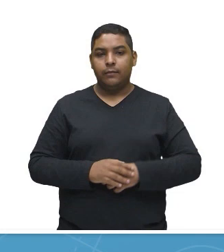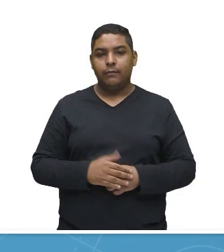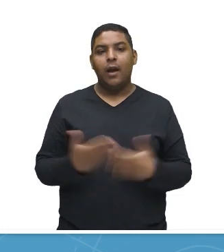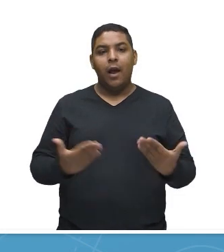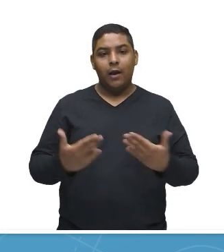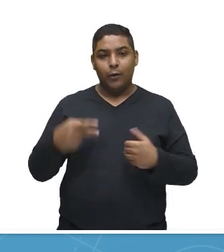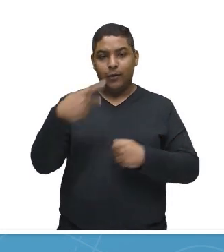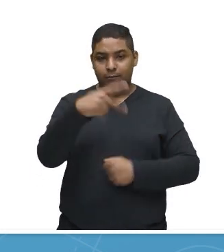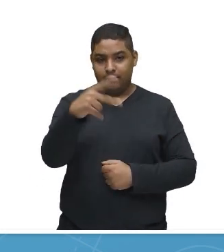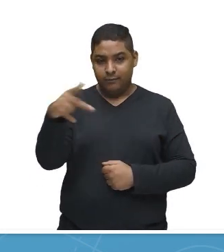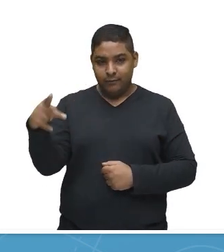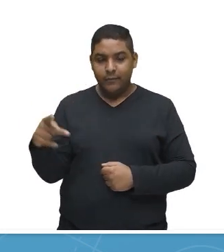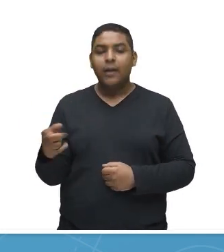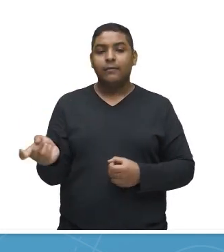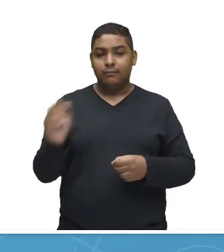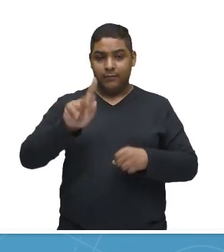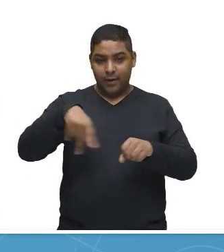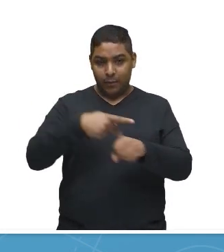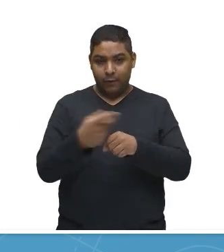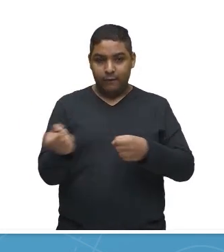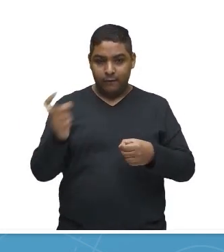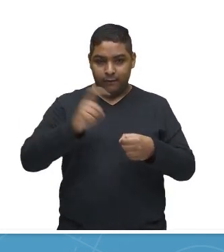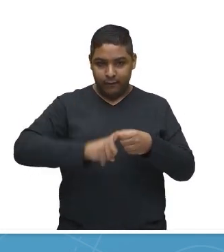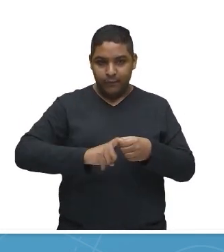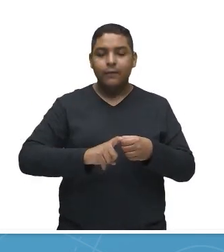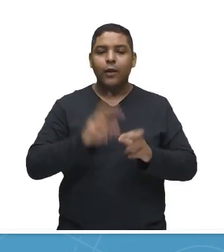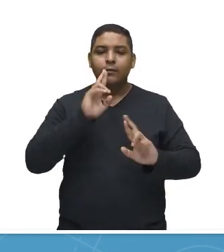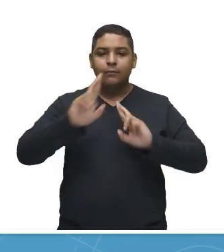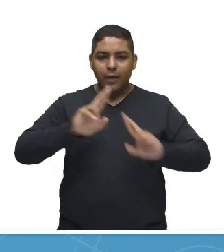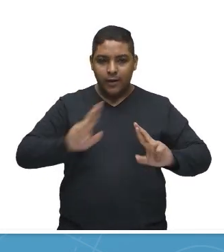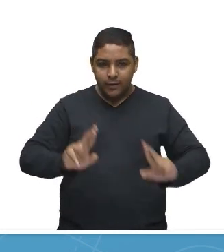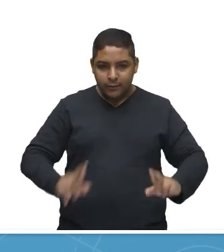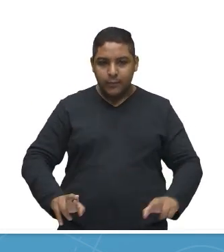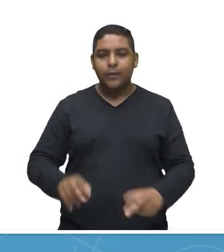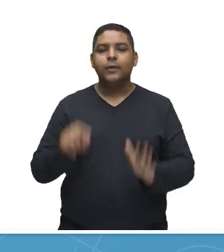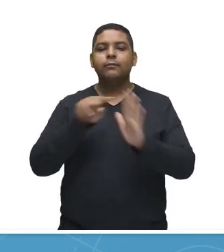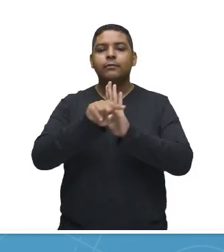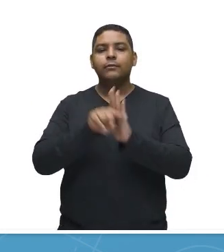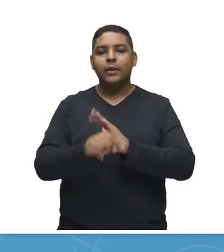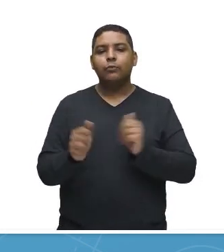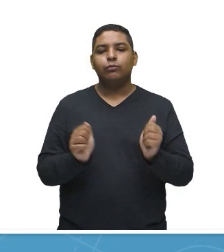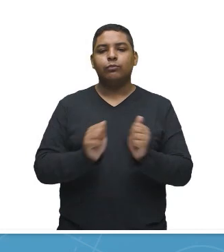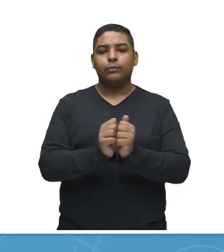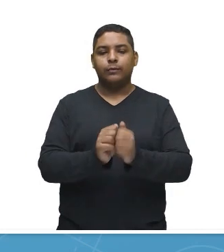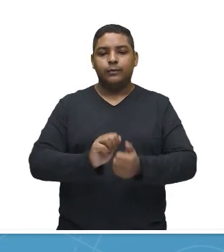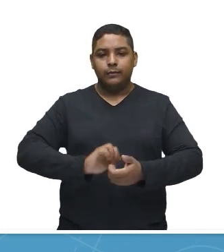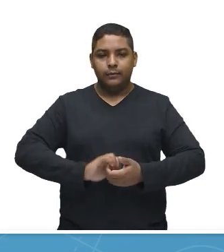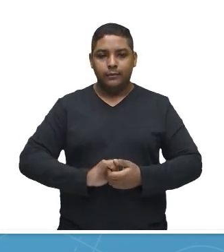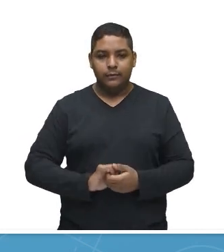com vocês. Já já a gente volta para responder essas questões juntos.